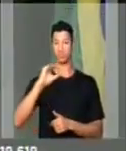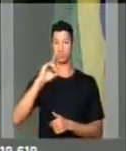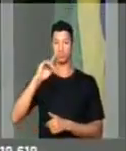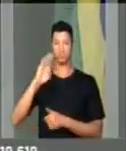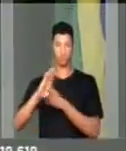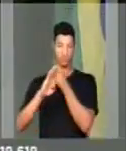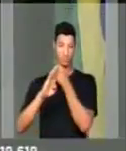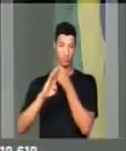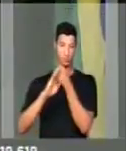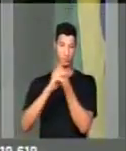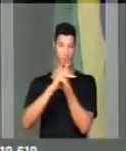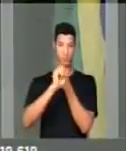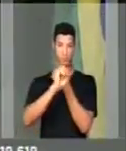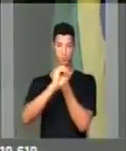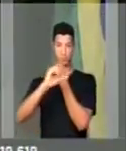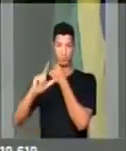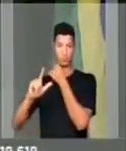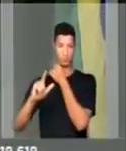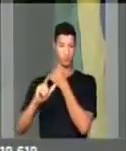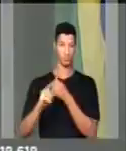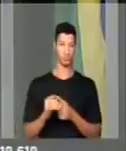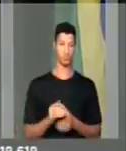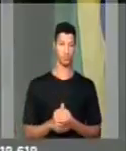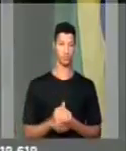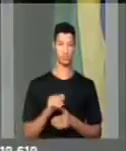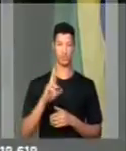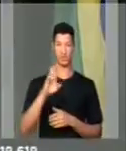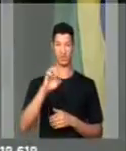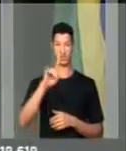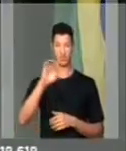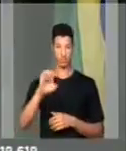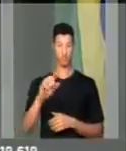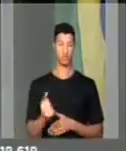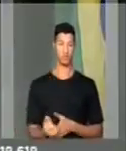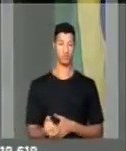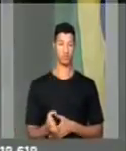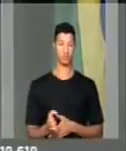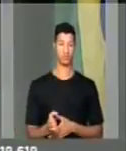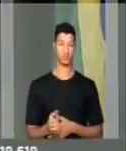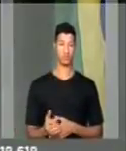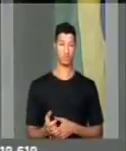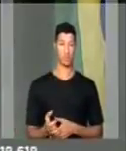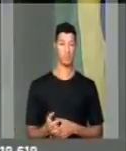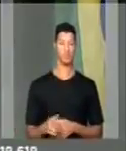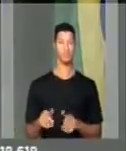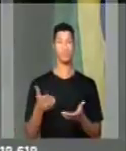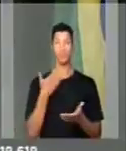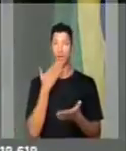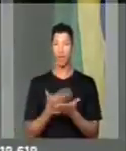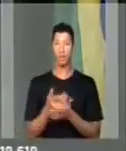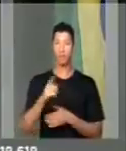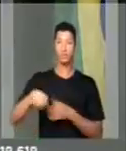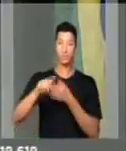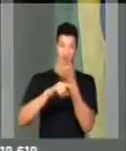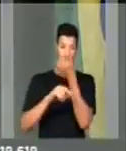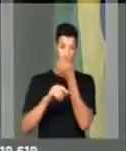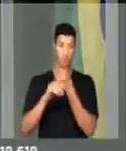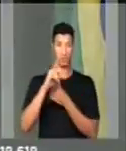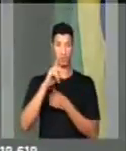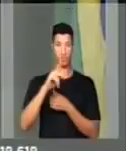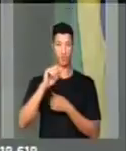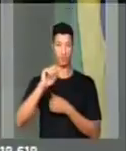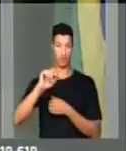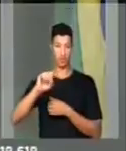PCdoB, PSOL, Rede e, pasme, até o